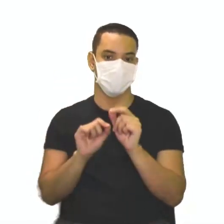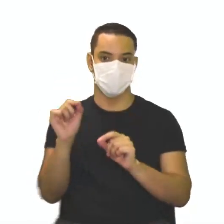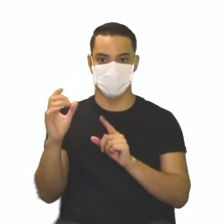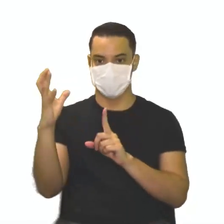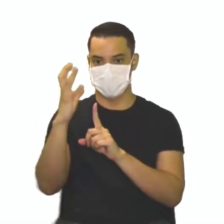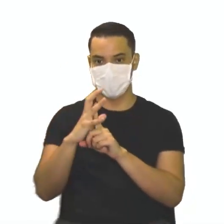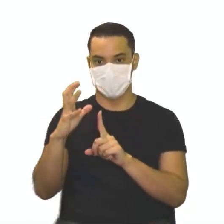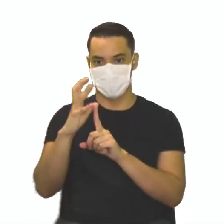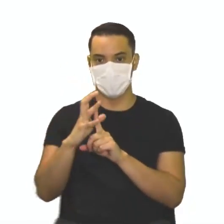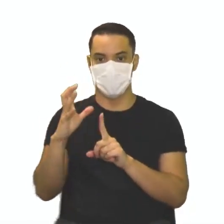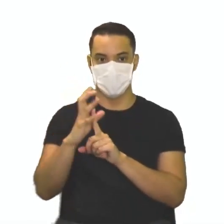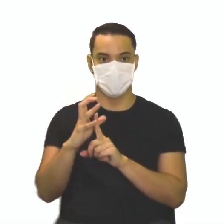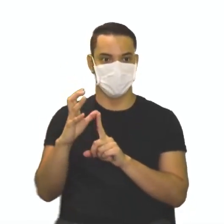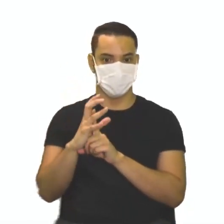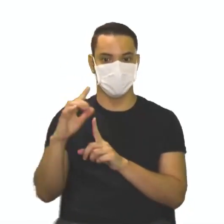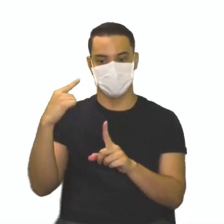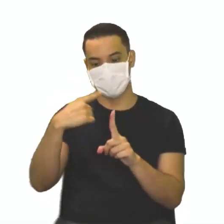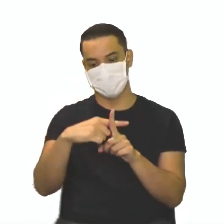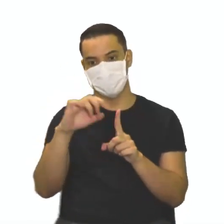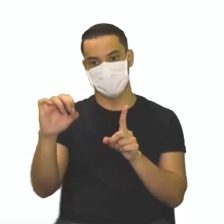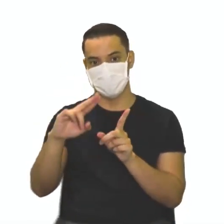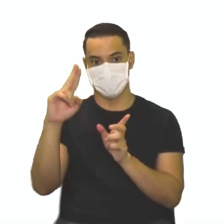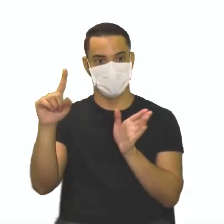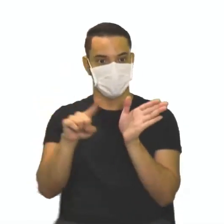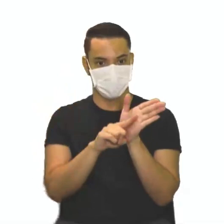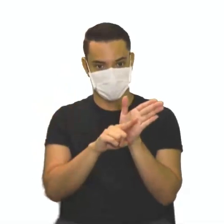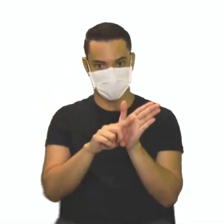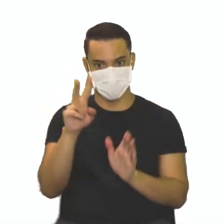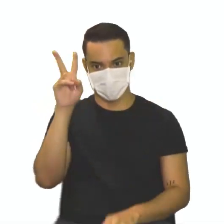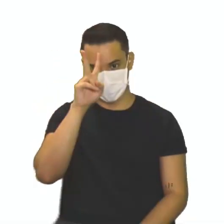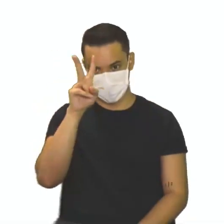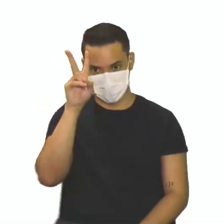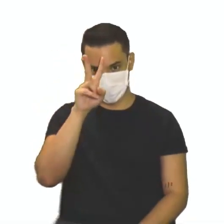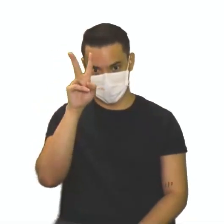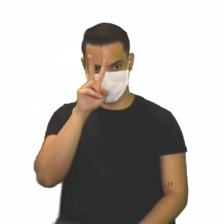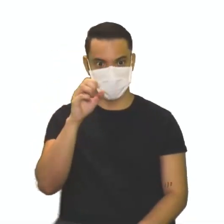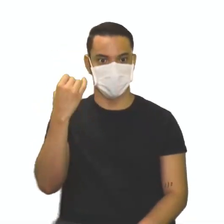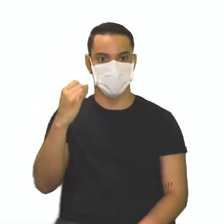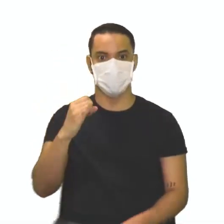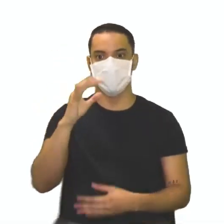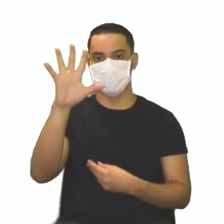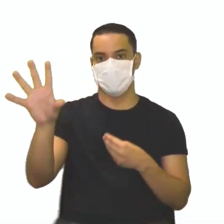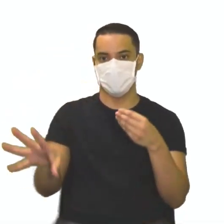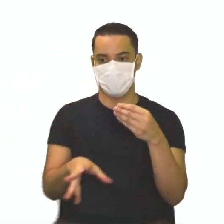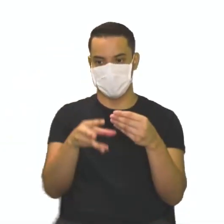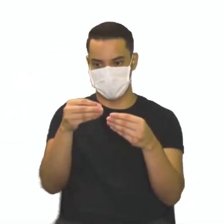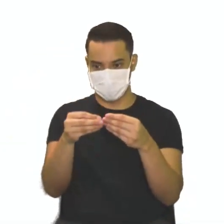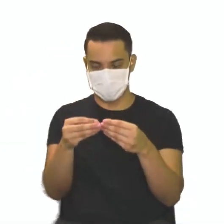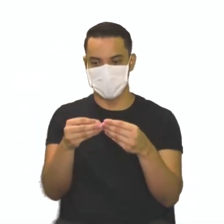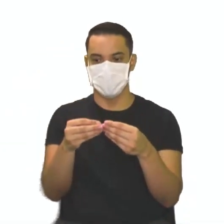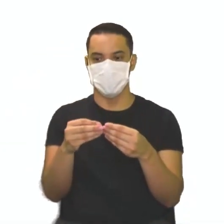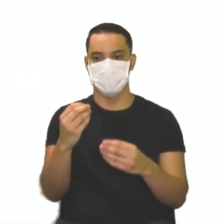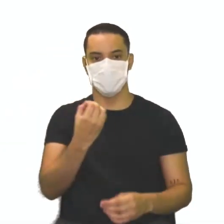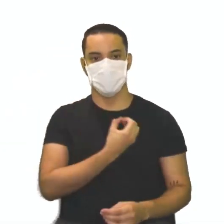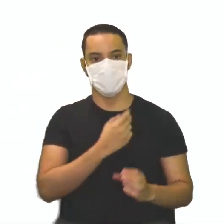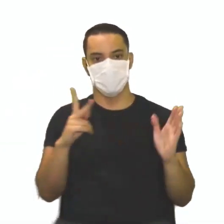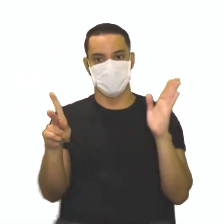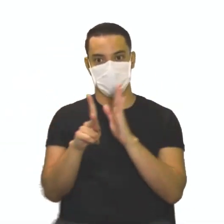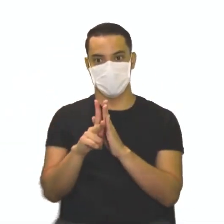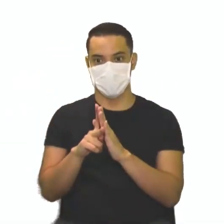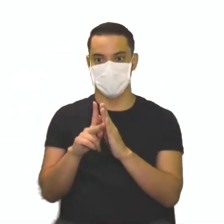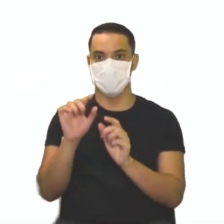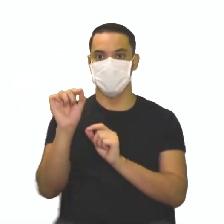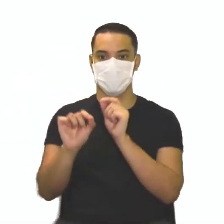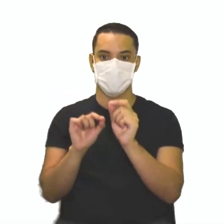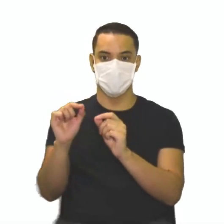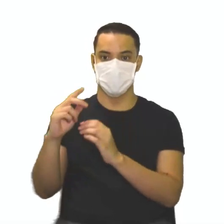no sinal. Lembram disso? Então, nós vimos que quando eu atribuo a carga, o valor para o próton, eu